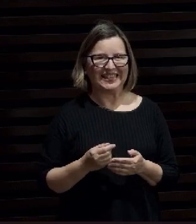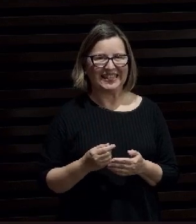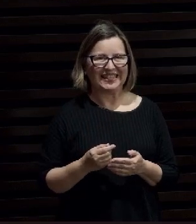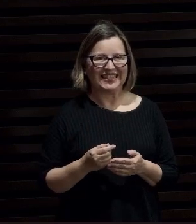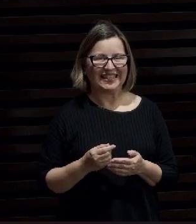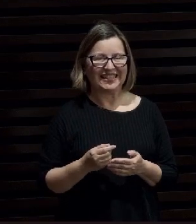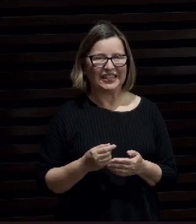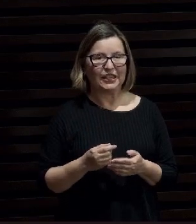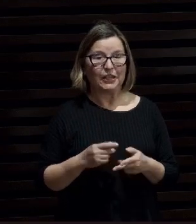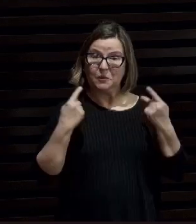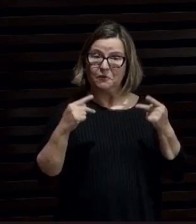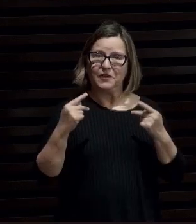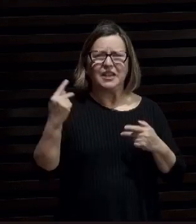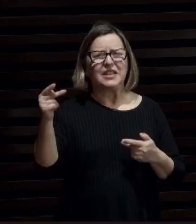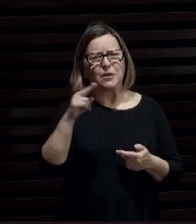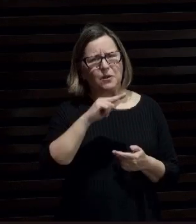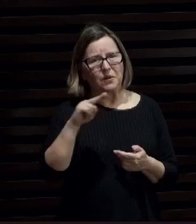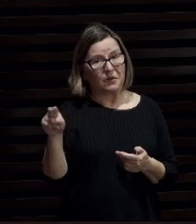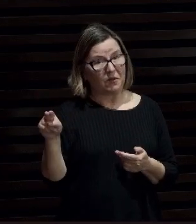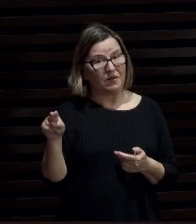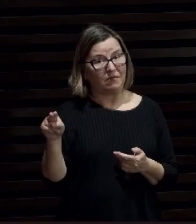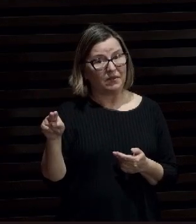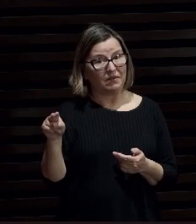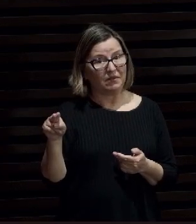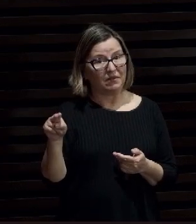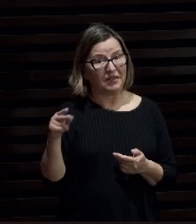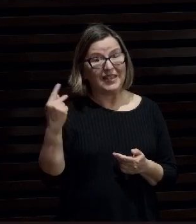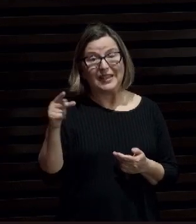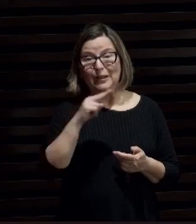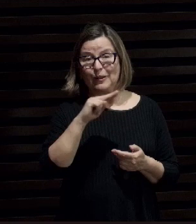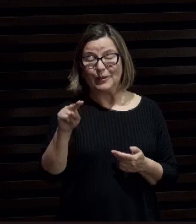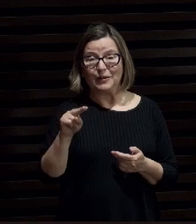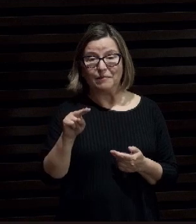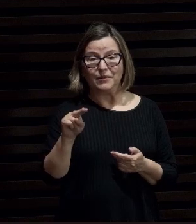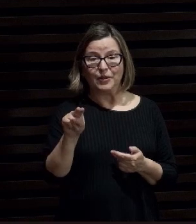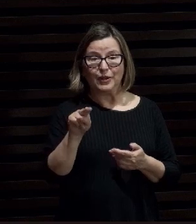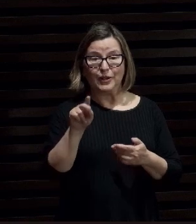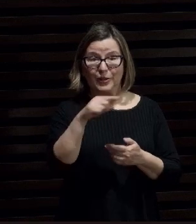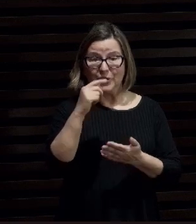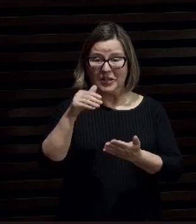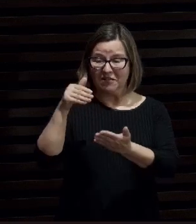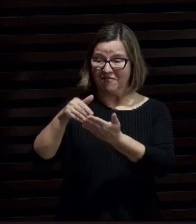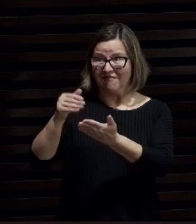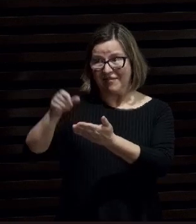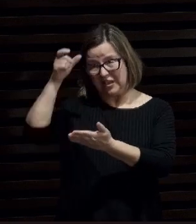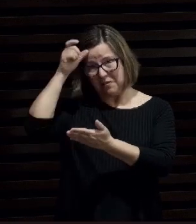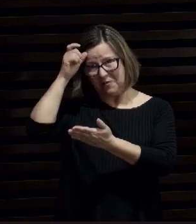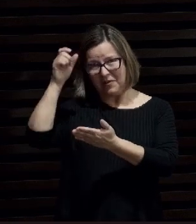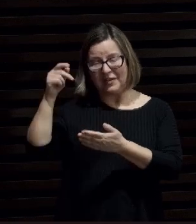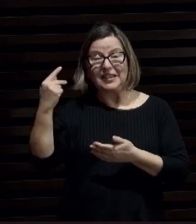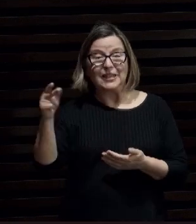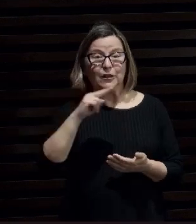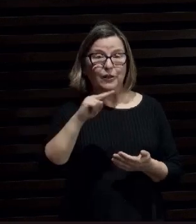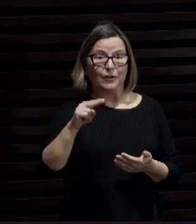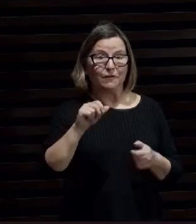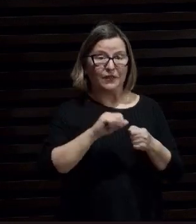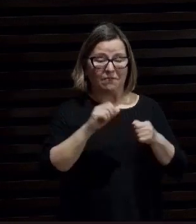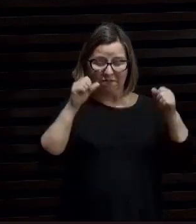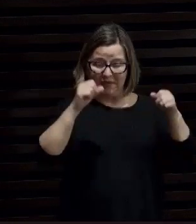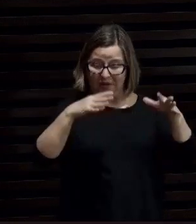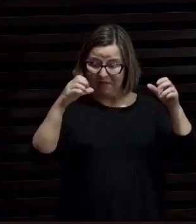nós profetizado em Teu nome, e em Teu nome não expelimos demônios, e em Teu nome não fizemos muitos